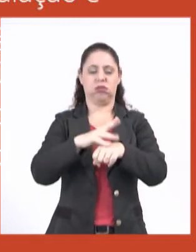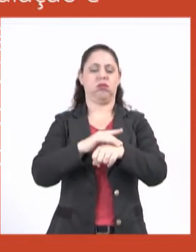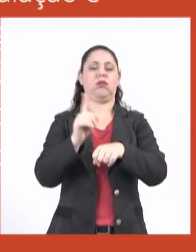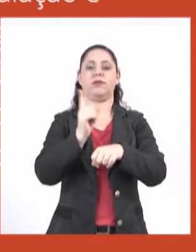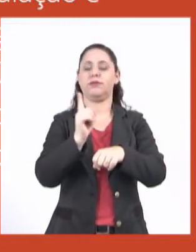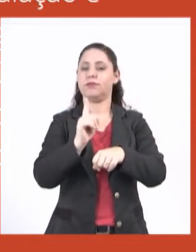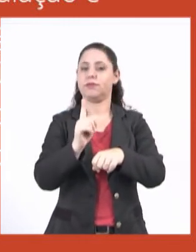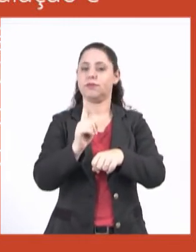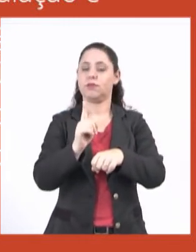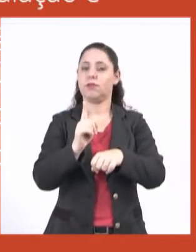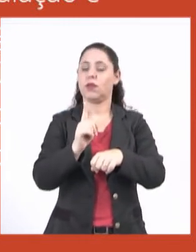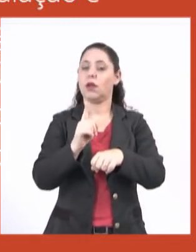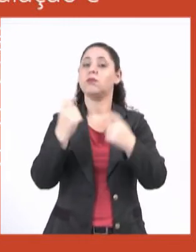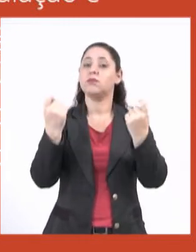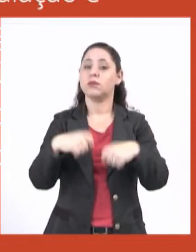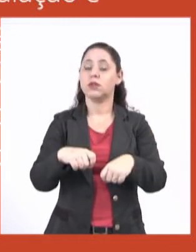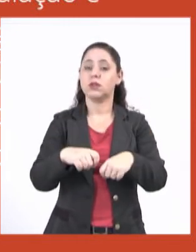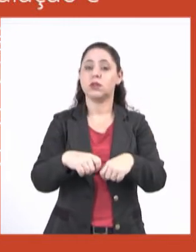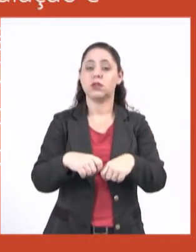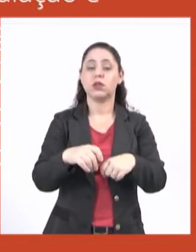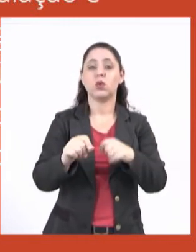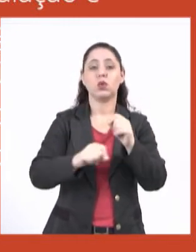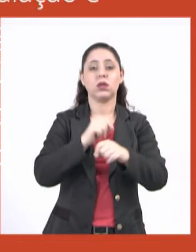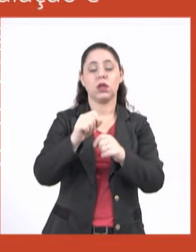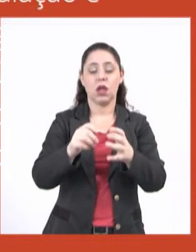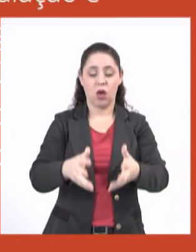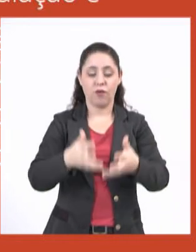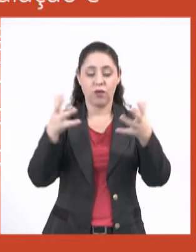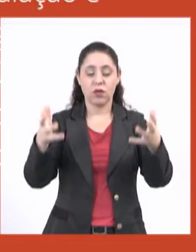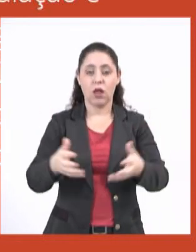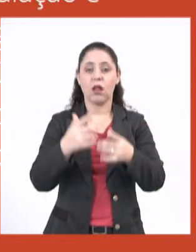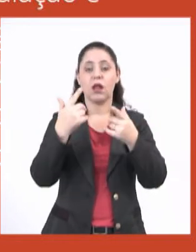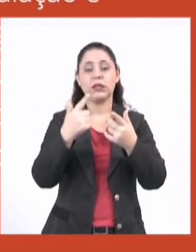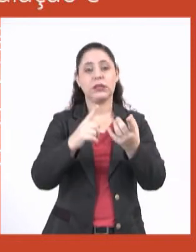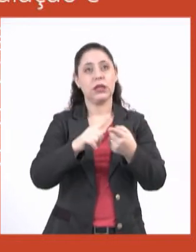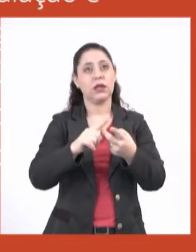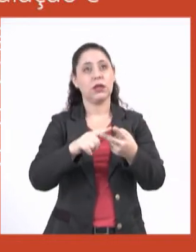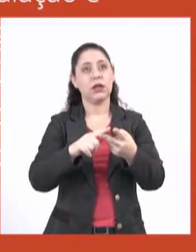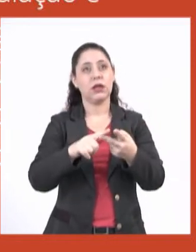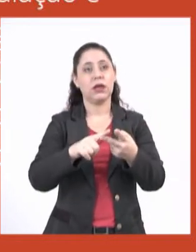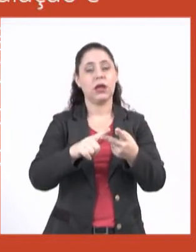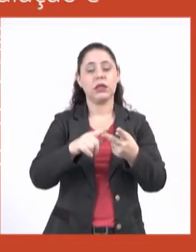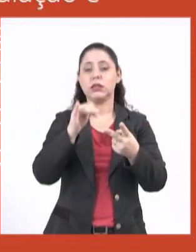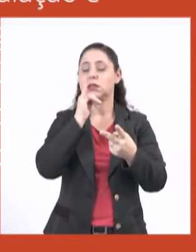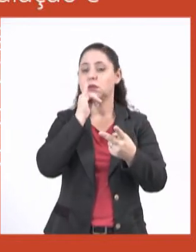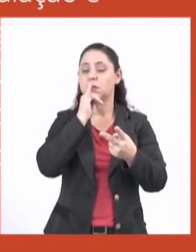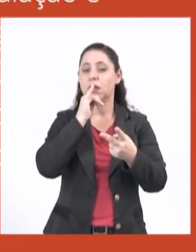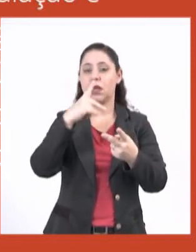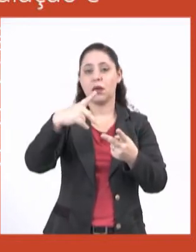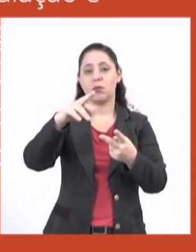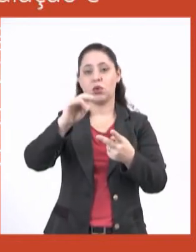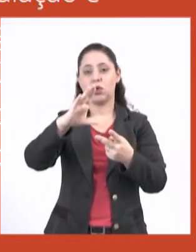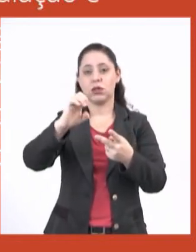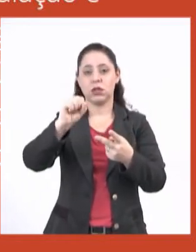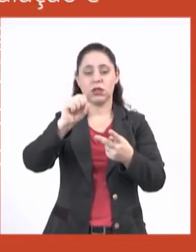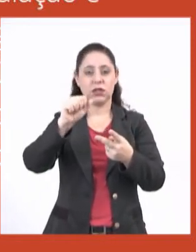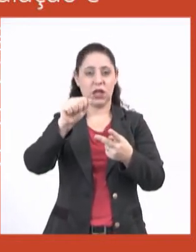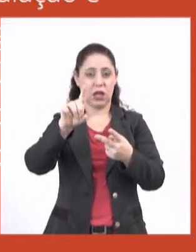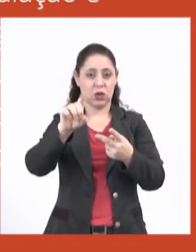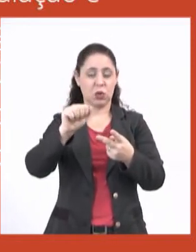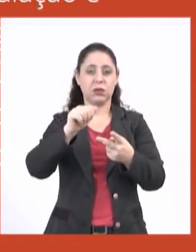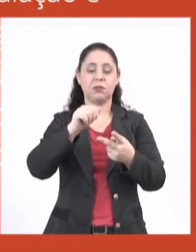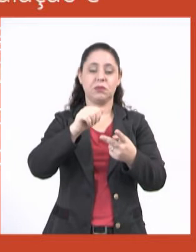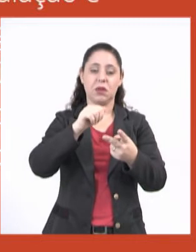tenho que oferecer aí alimentos in natura e minimamente processados. A gente tem que banir os ultraprocessados dos nossos restaurantes populares,